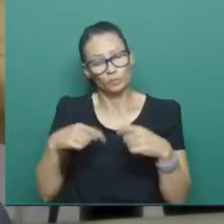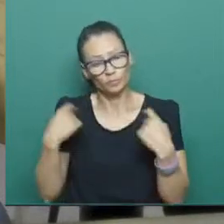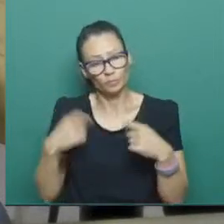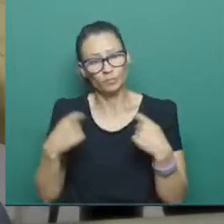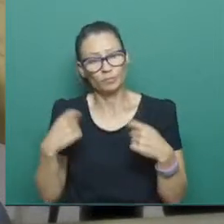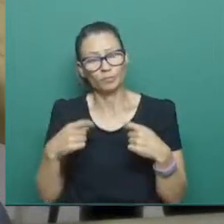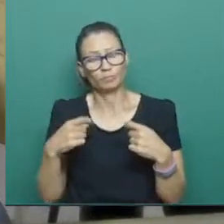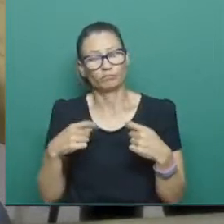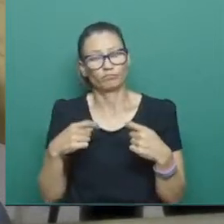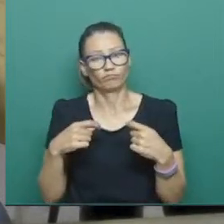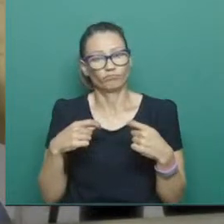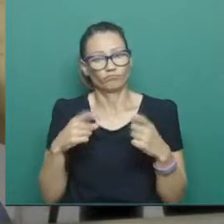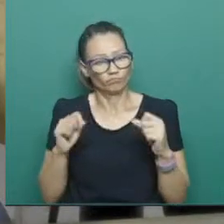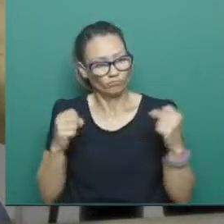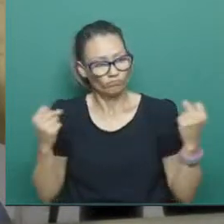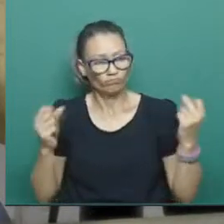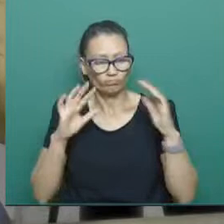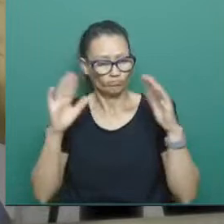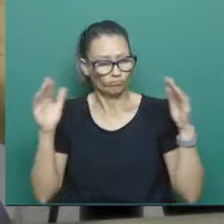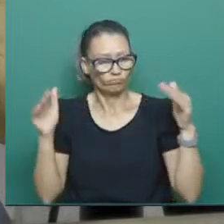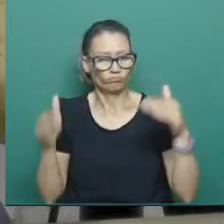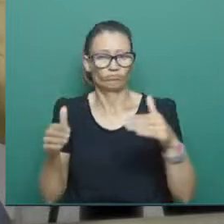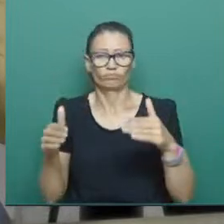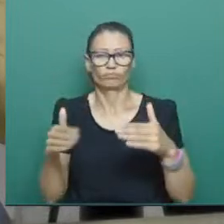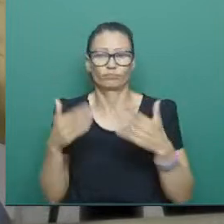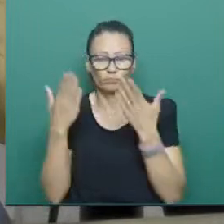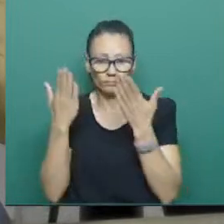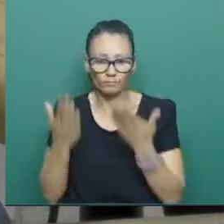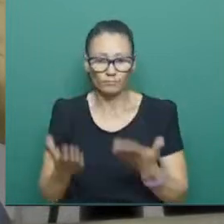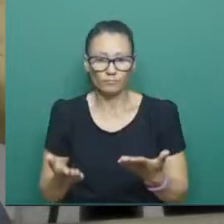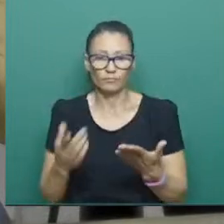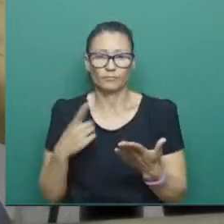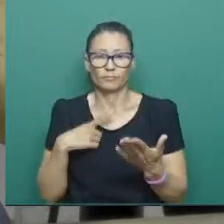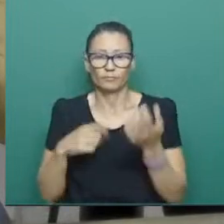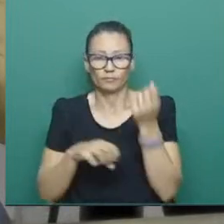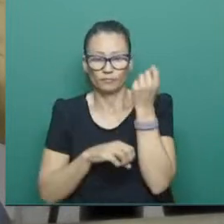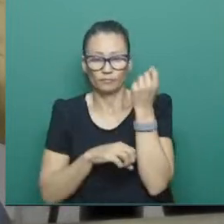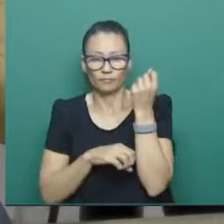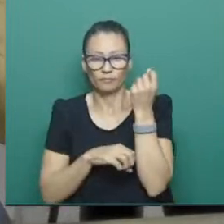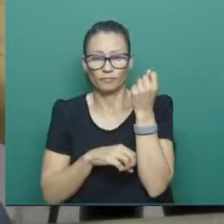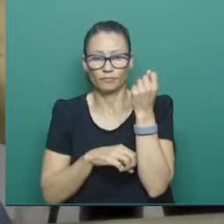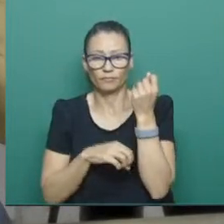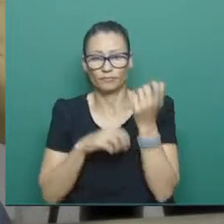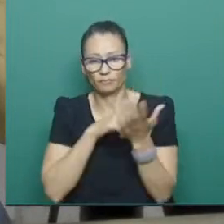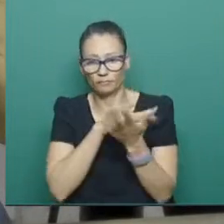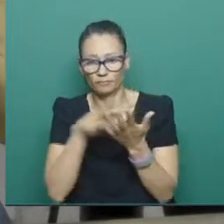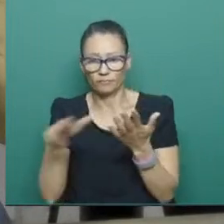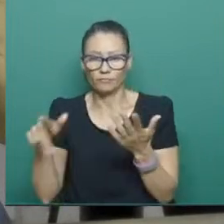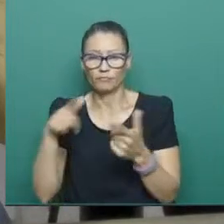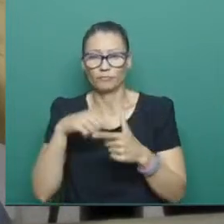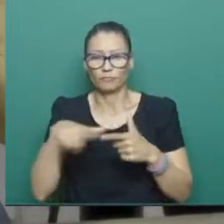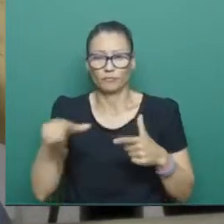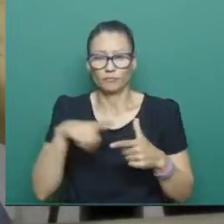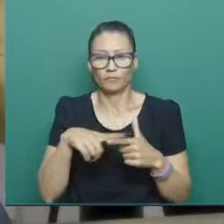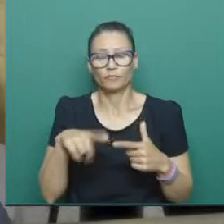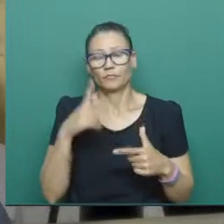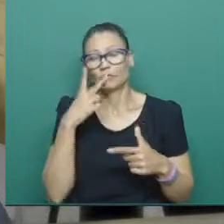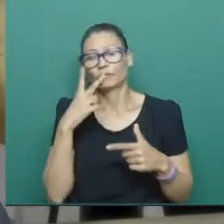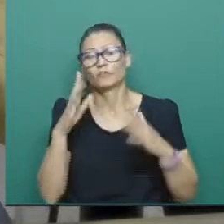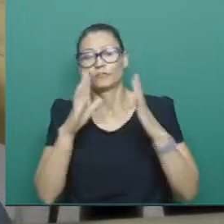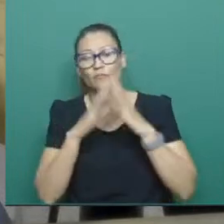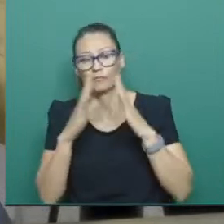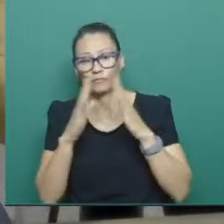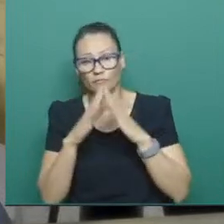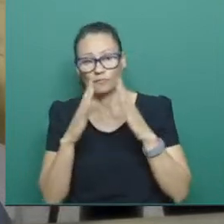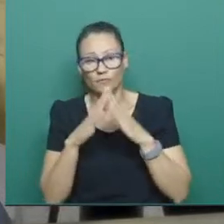debruçar sobre ele, porque ele tem uma raiz aí de problemas. Por último, gente, a questão da habitação. Tá? Eu sou da Comissão